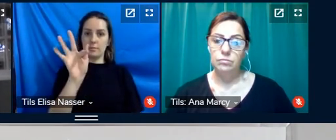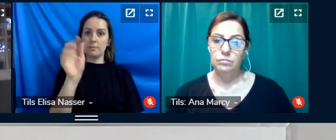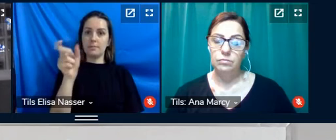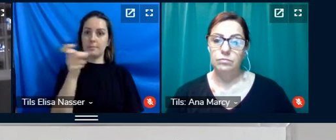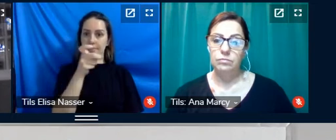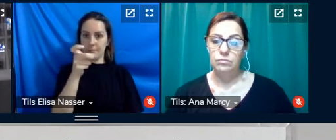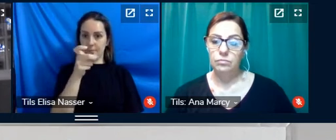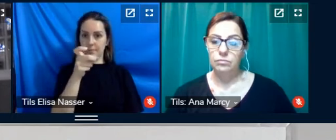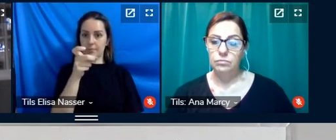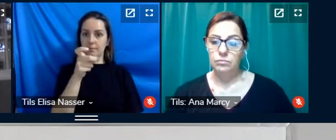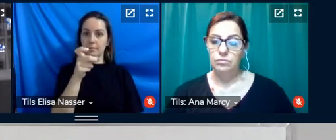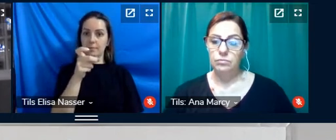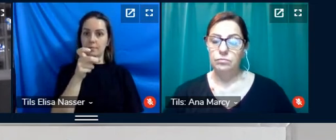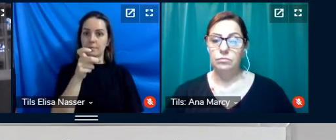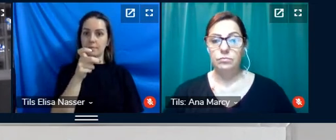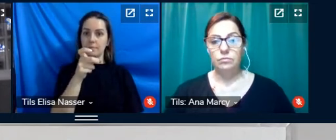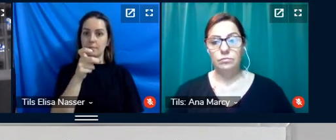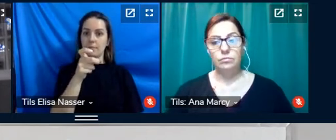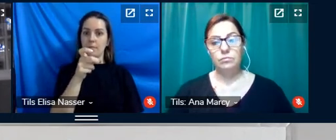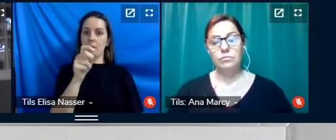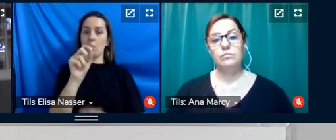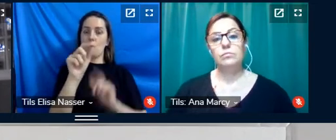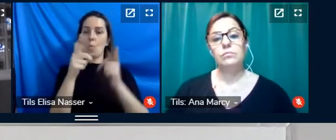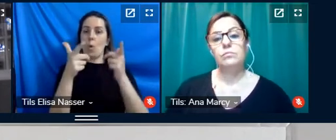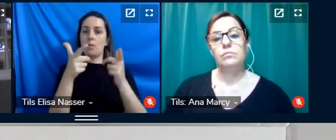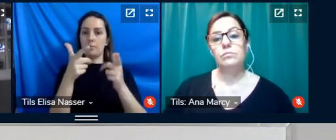FX. FX quem é?